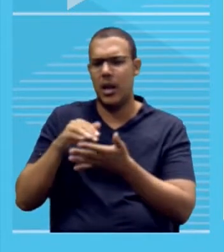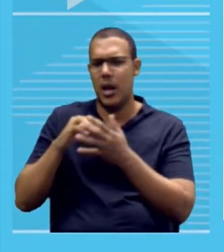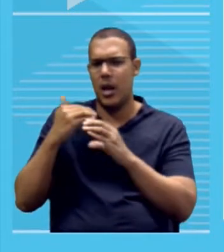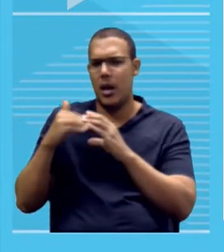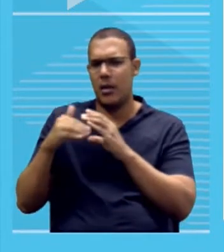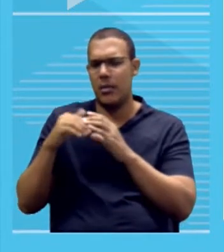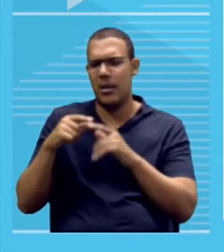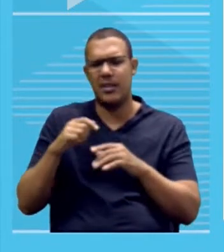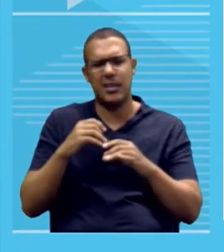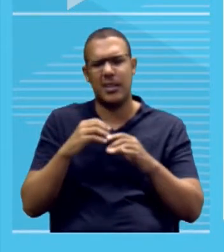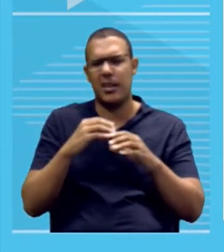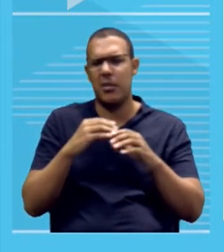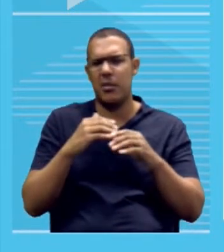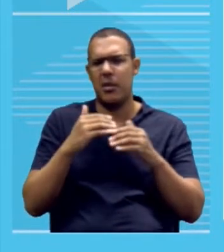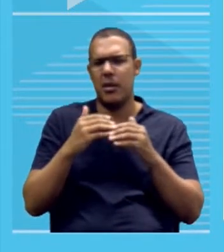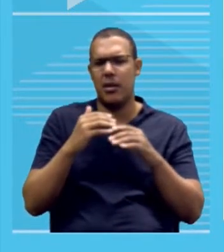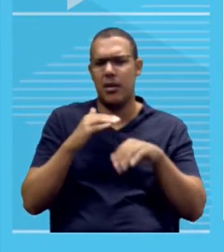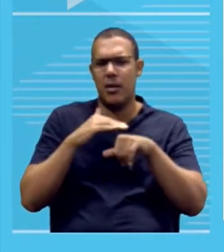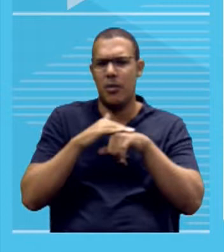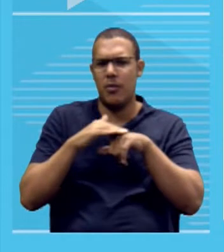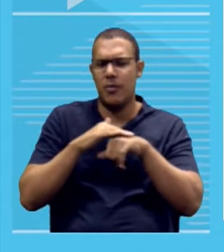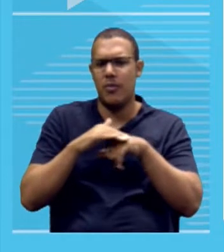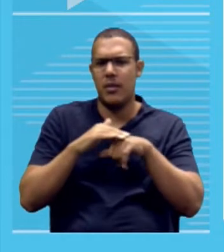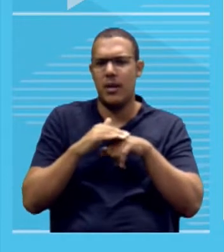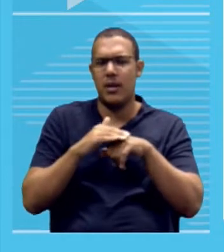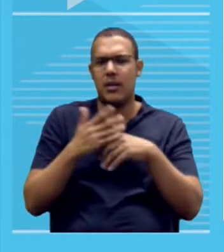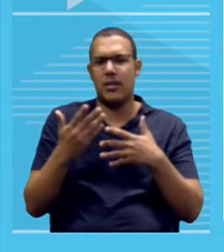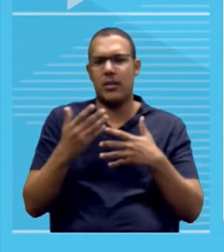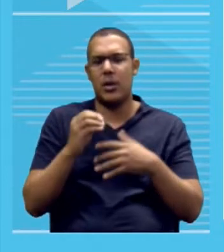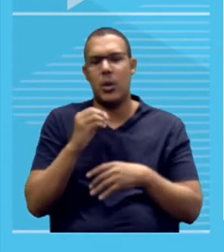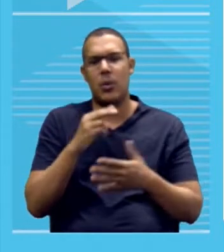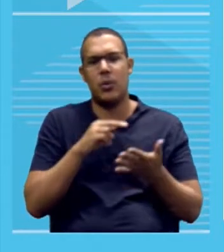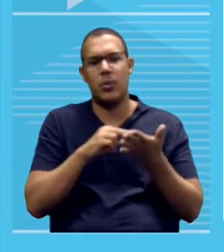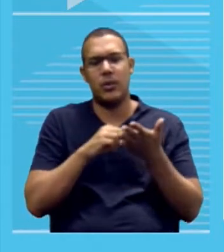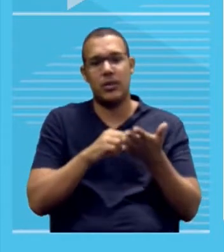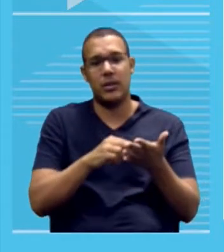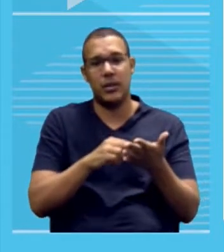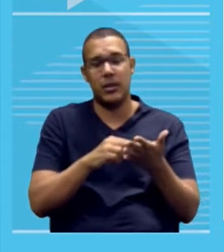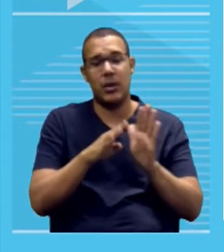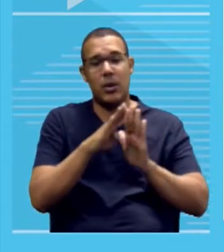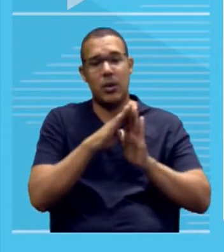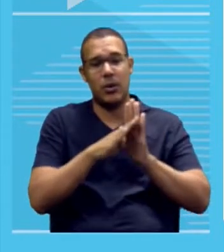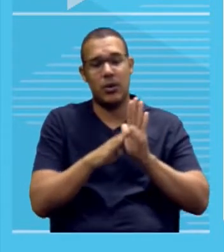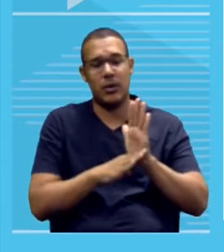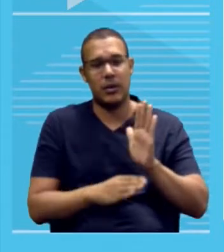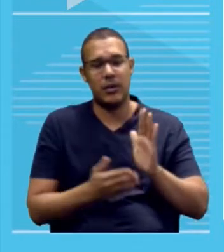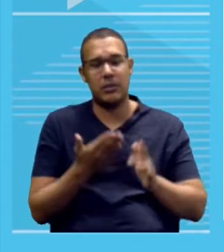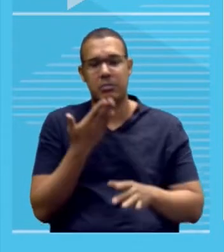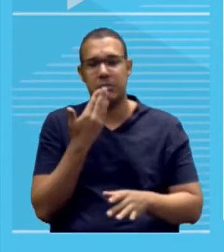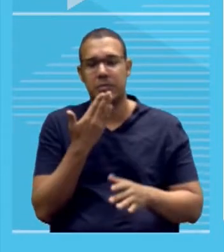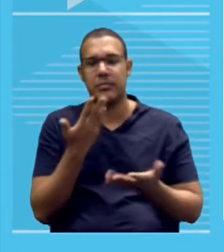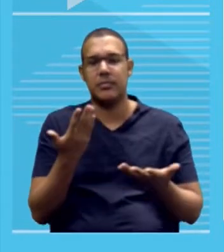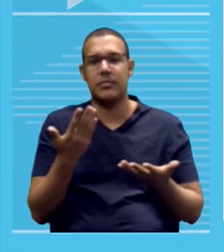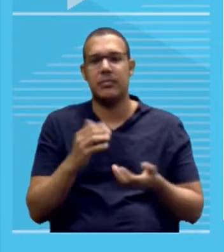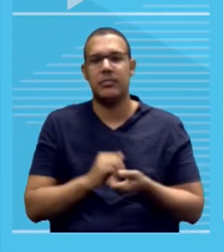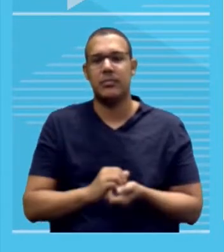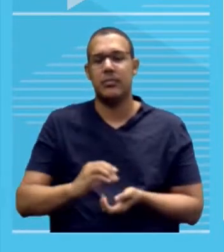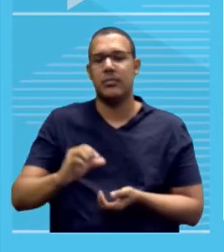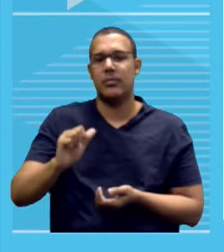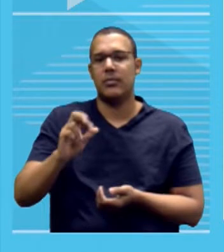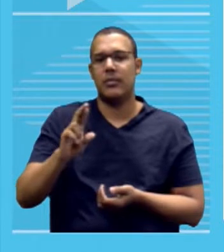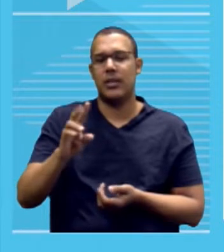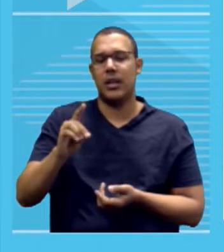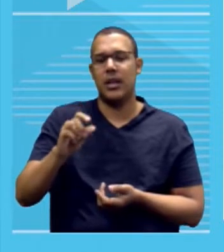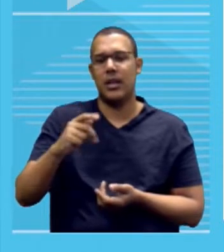informal ou um debate ou uma carta ou uma receita ou um cardápio